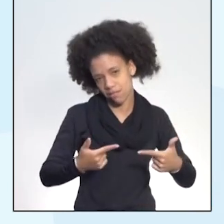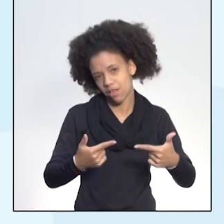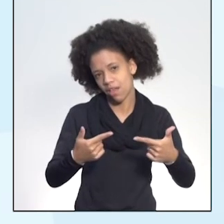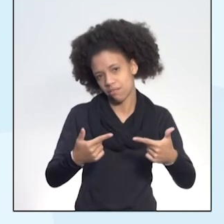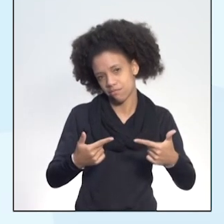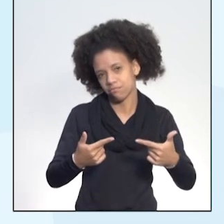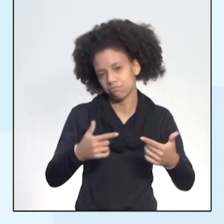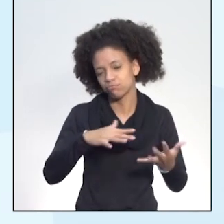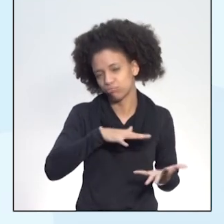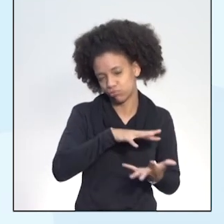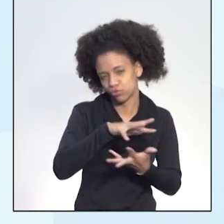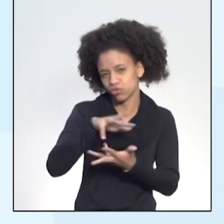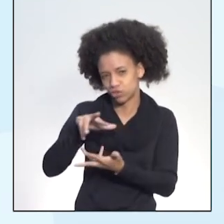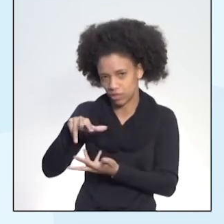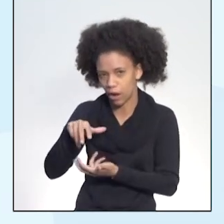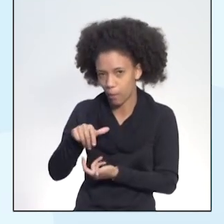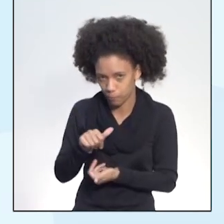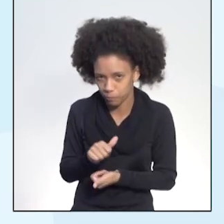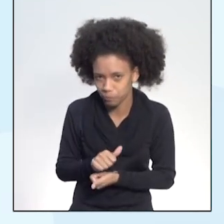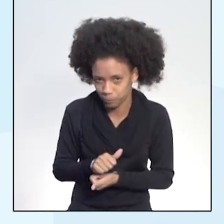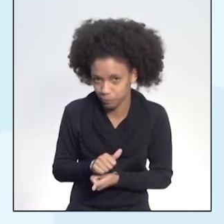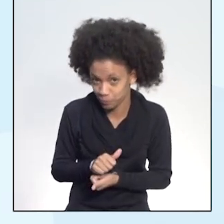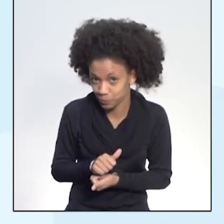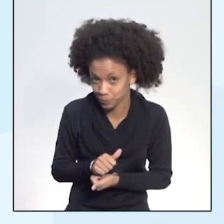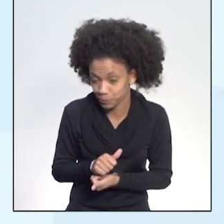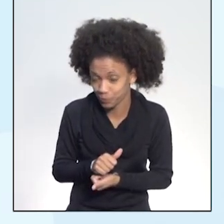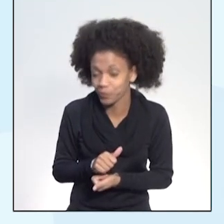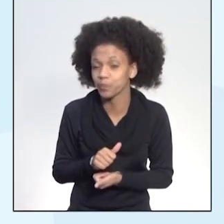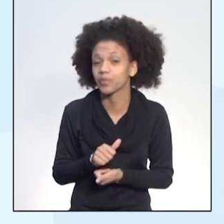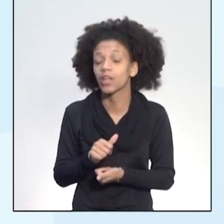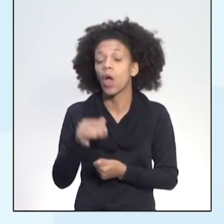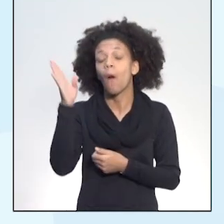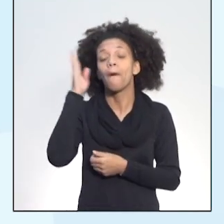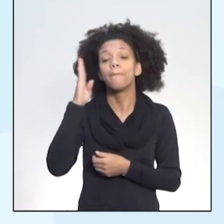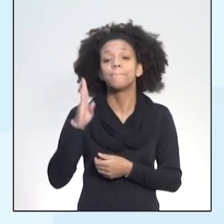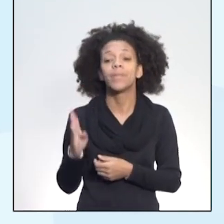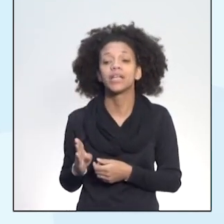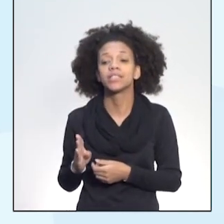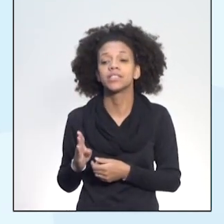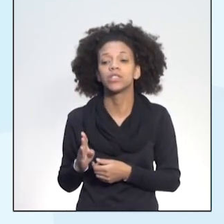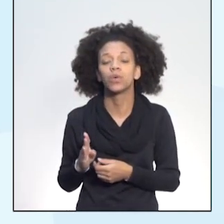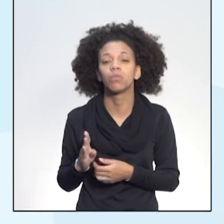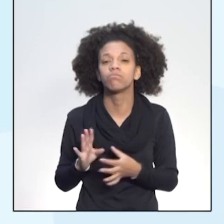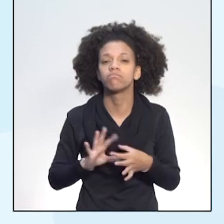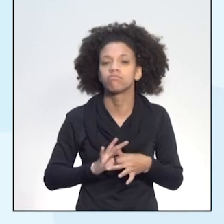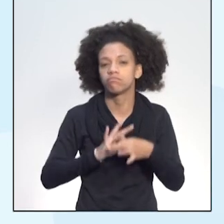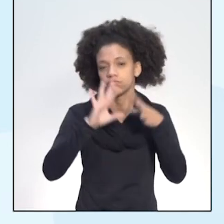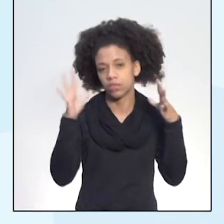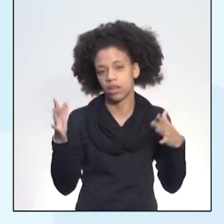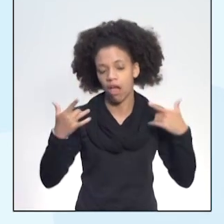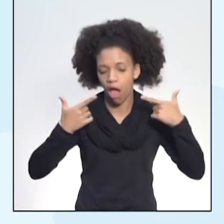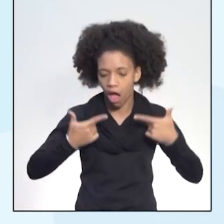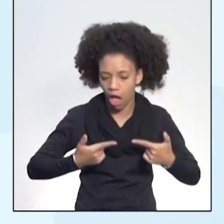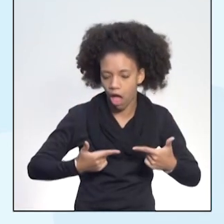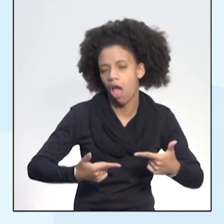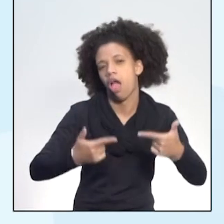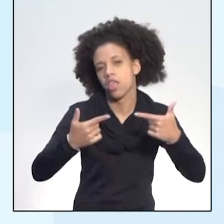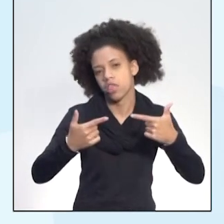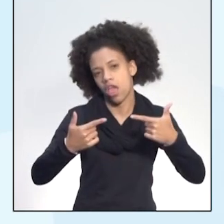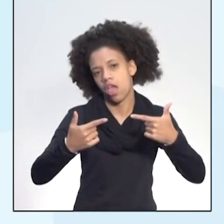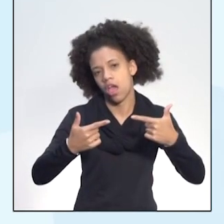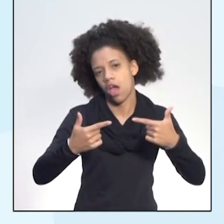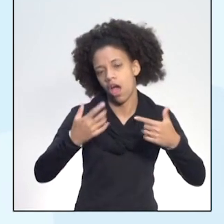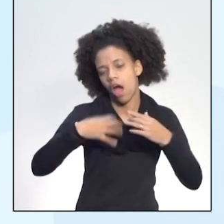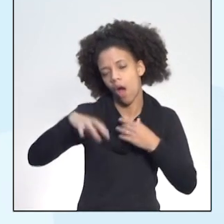terceira fase da Primeira Guerra Mundial, o Brasil declara guerra ao